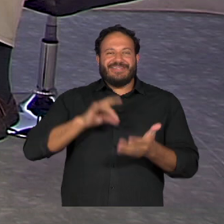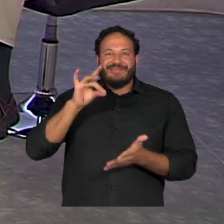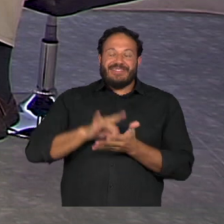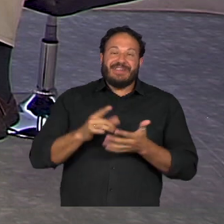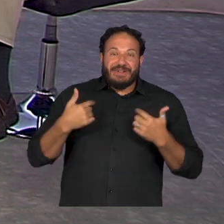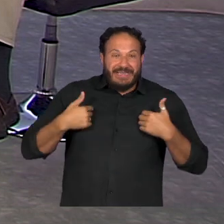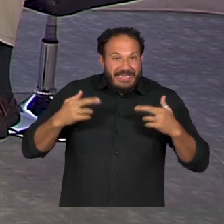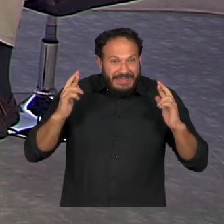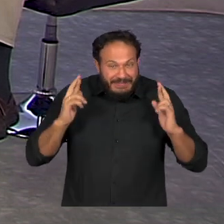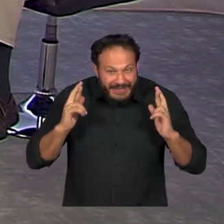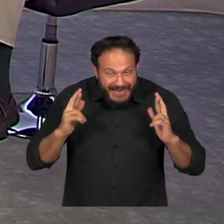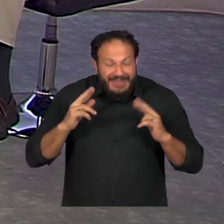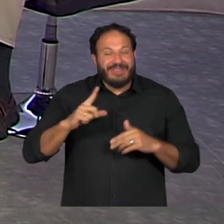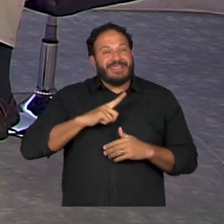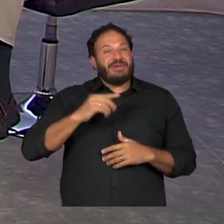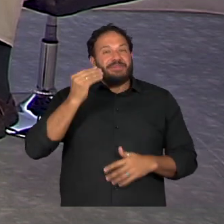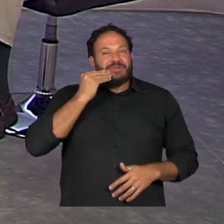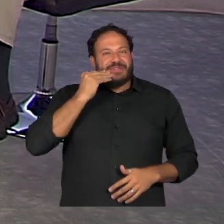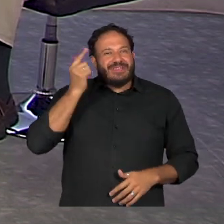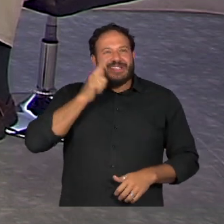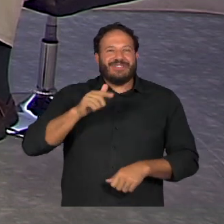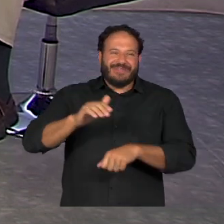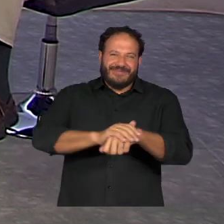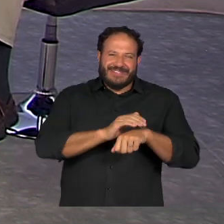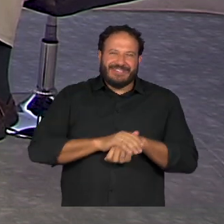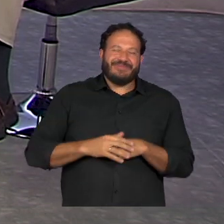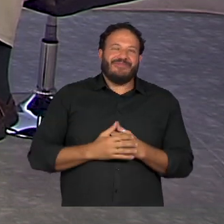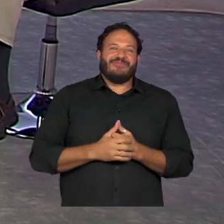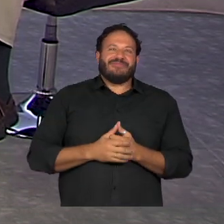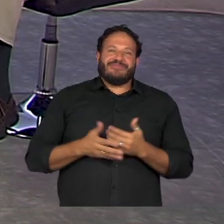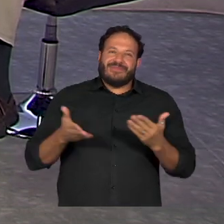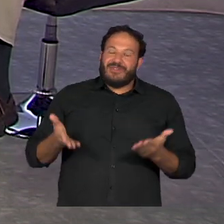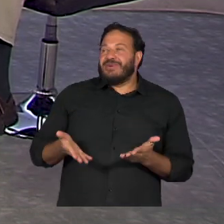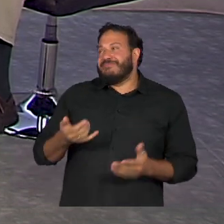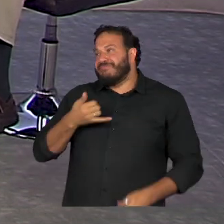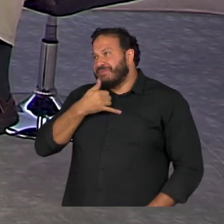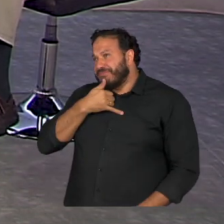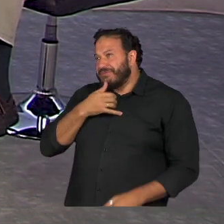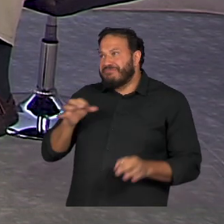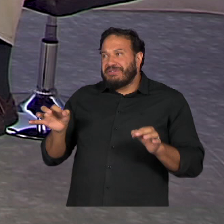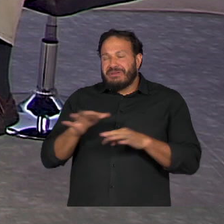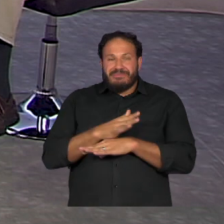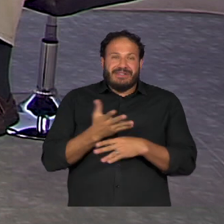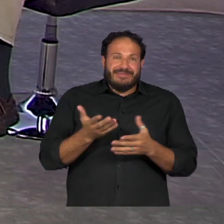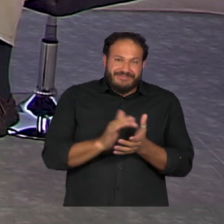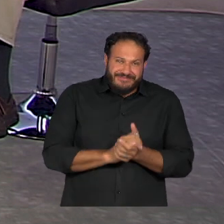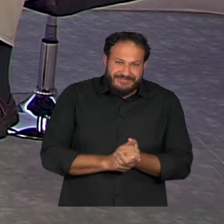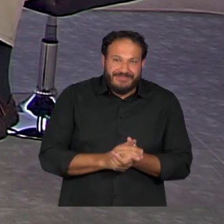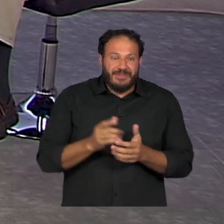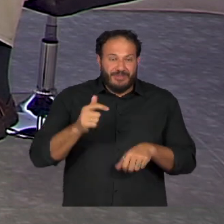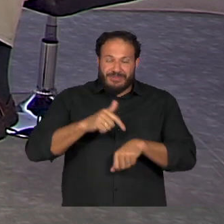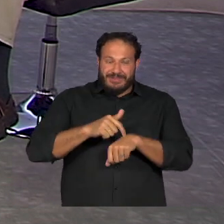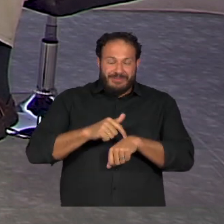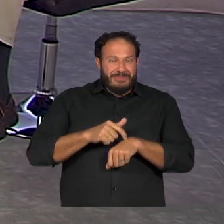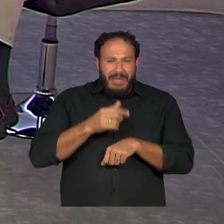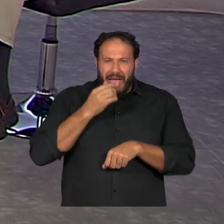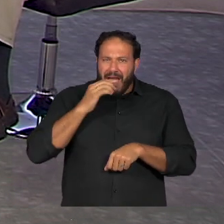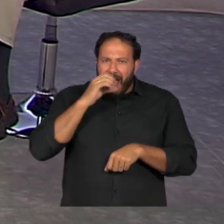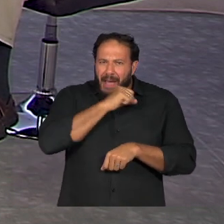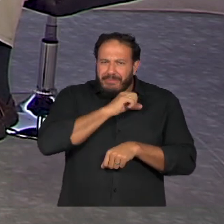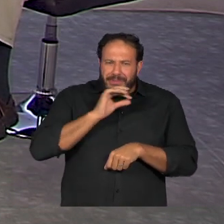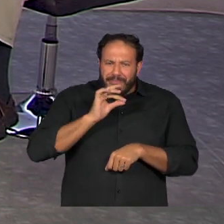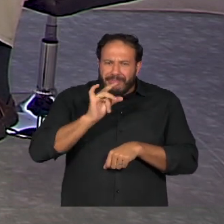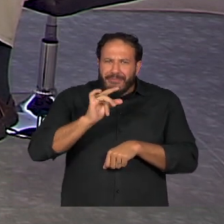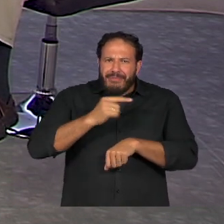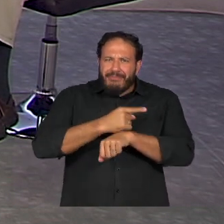tenhamos a oportunidade de realizá-los pra gente infelizmente encerrar porque passou muito rápido a nossa conversa